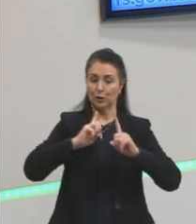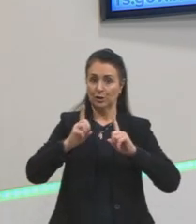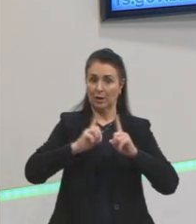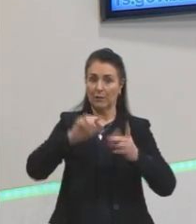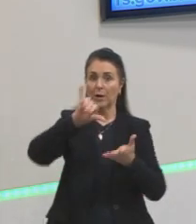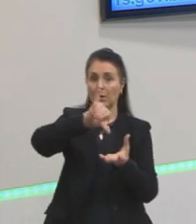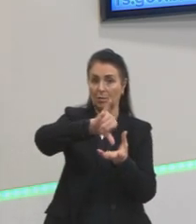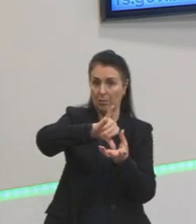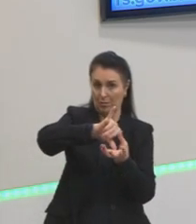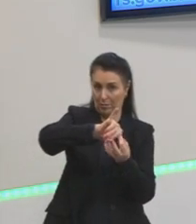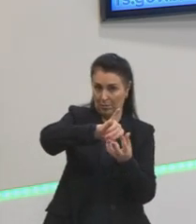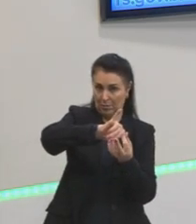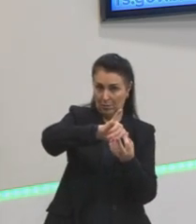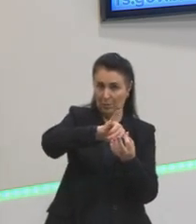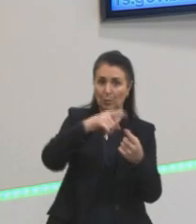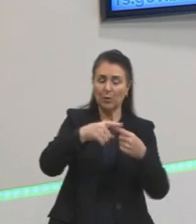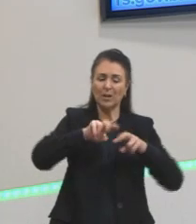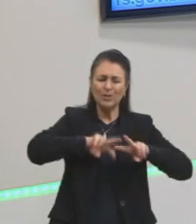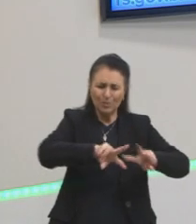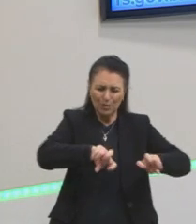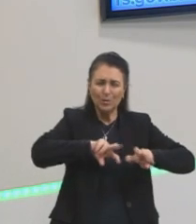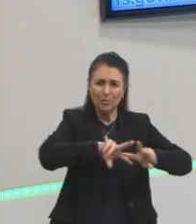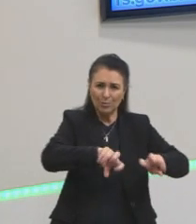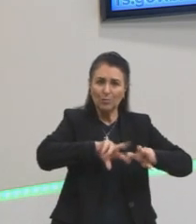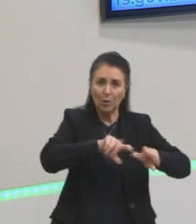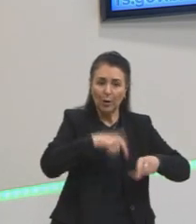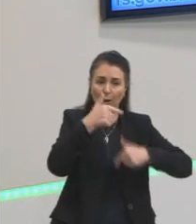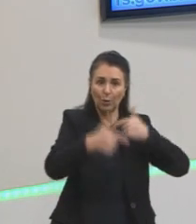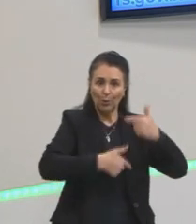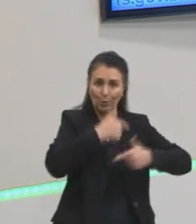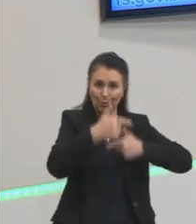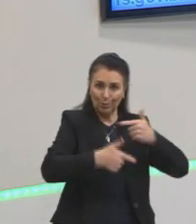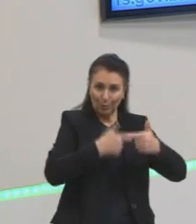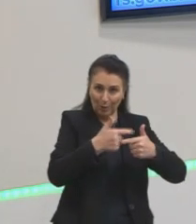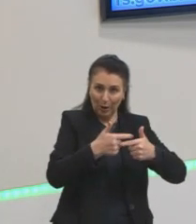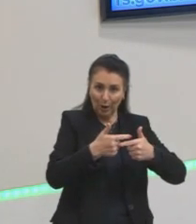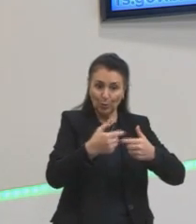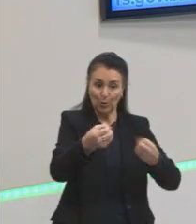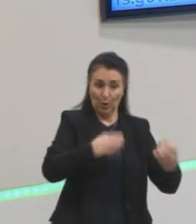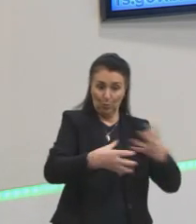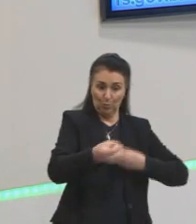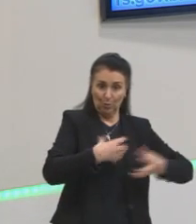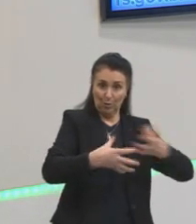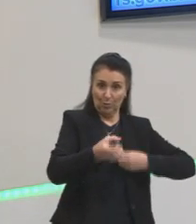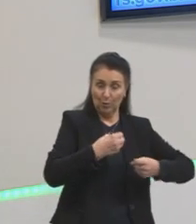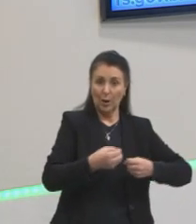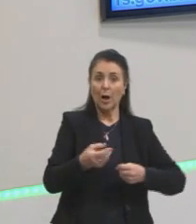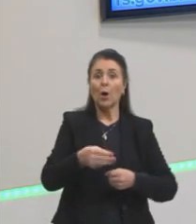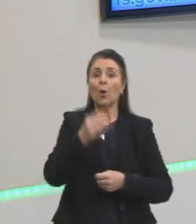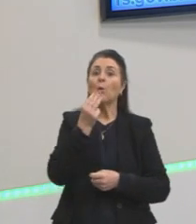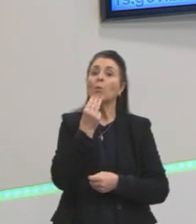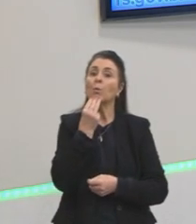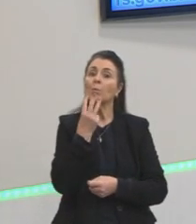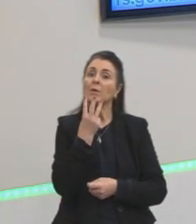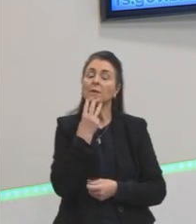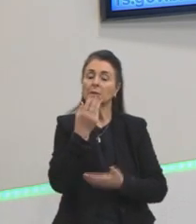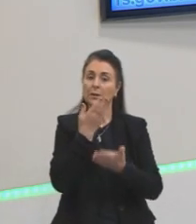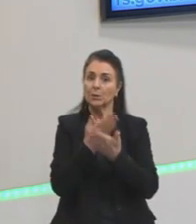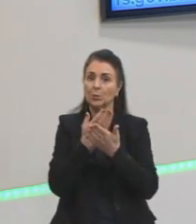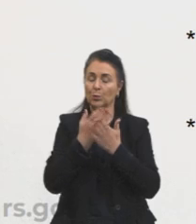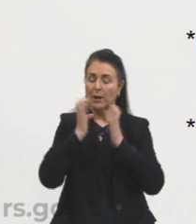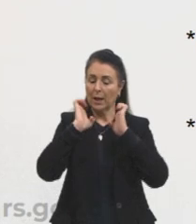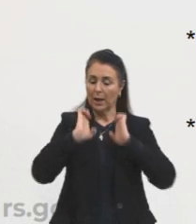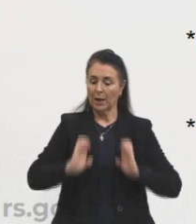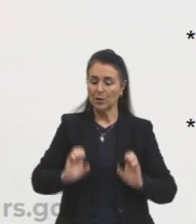o capitalismo que ele faz essa exploração do trabalho Bom dia né Já o nosso amigo Max Weber vai estudar A